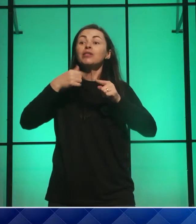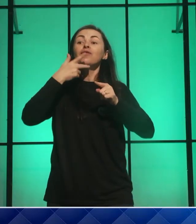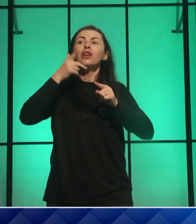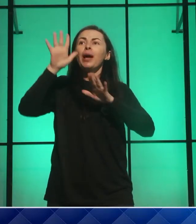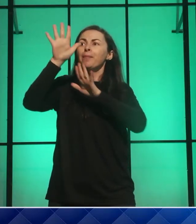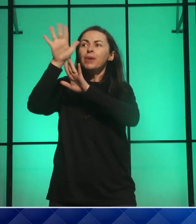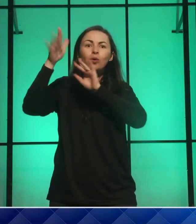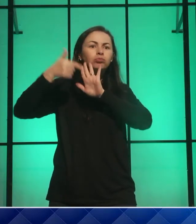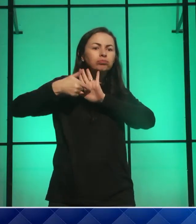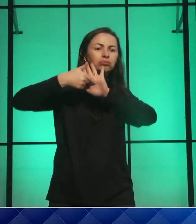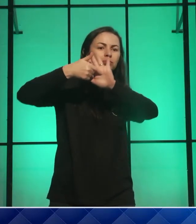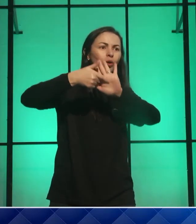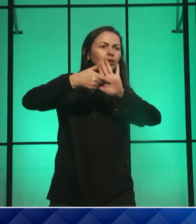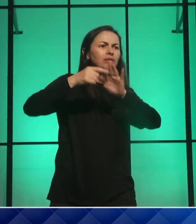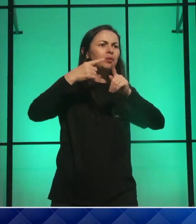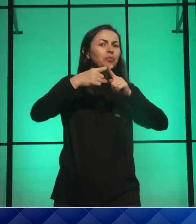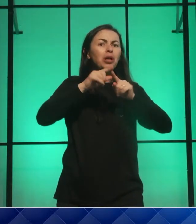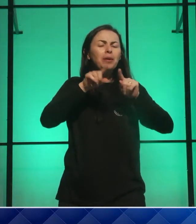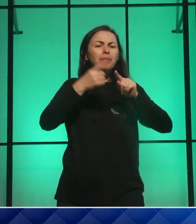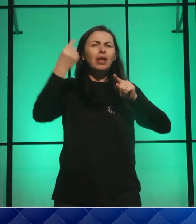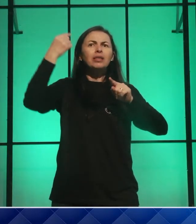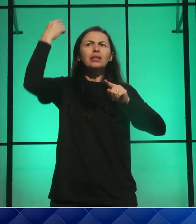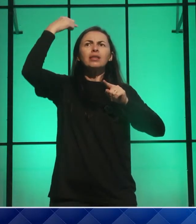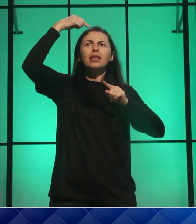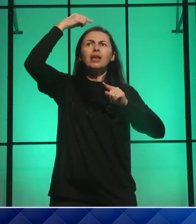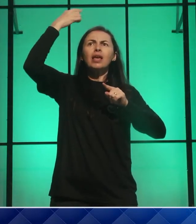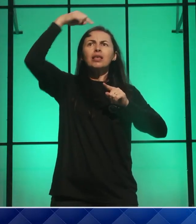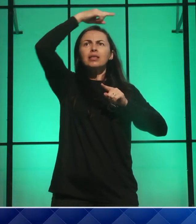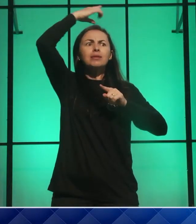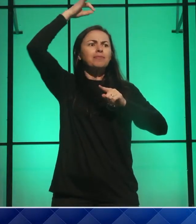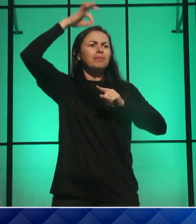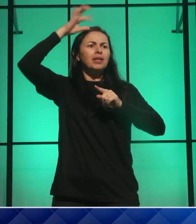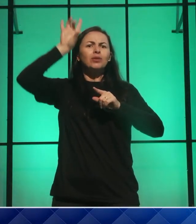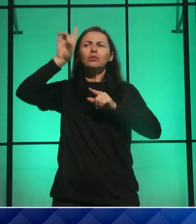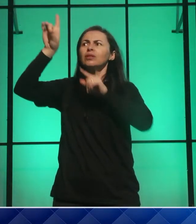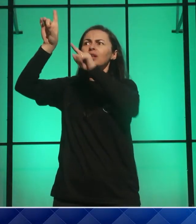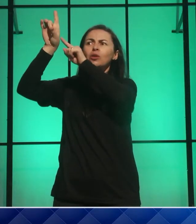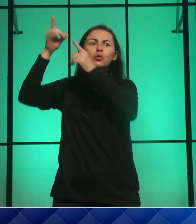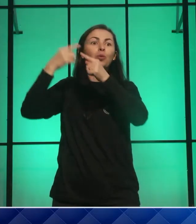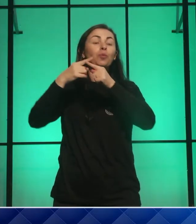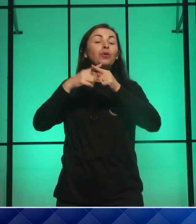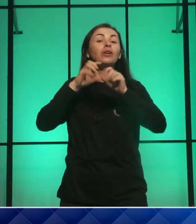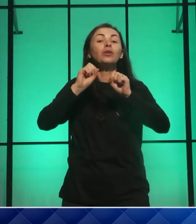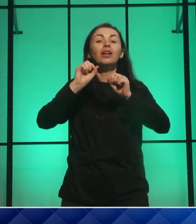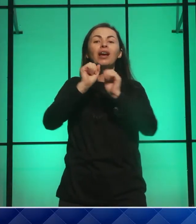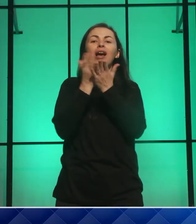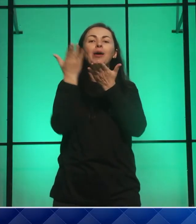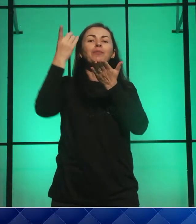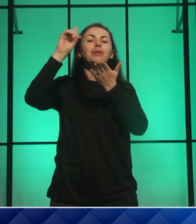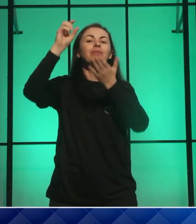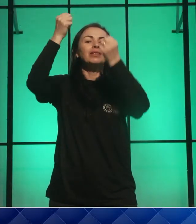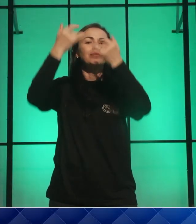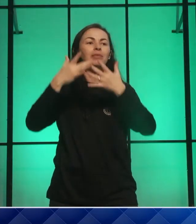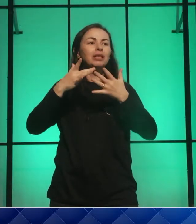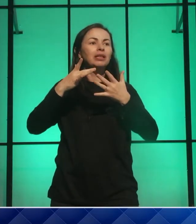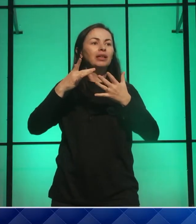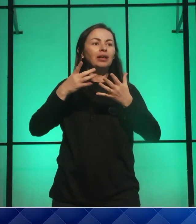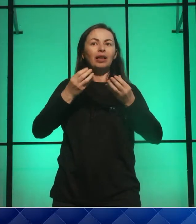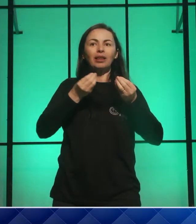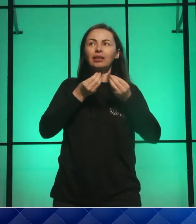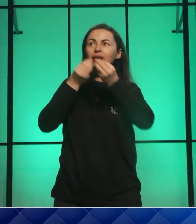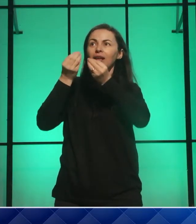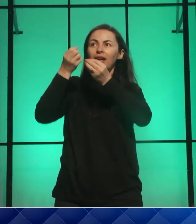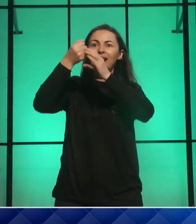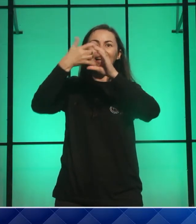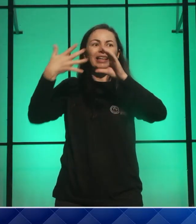espírito. A Bíblia usa emoções para se relacionar a Deus. Emoções humanas.